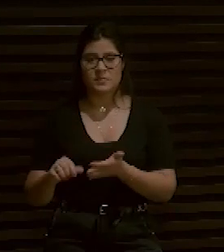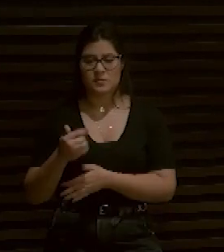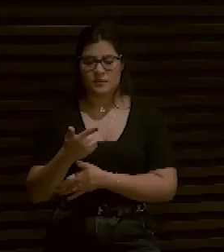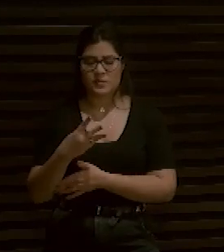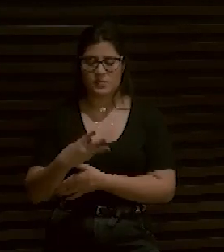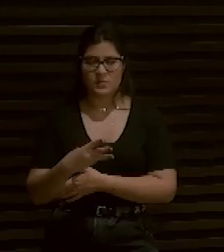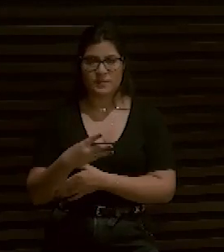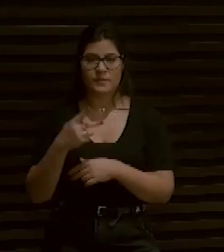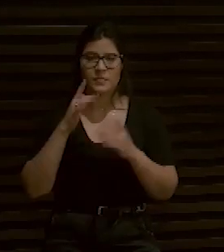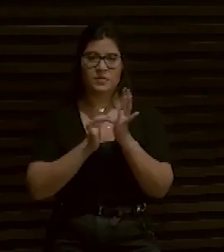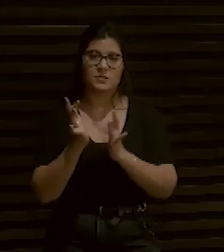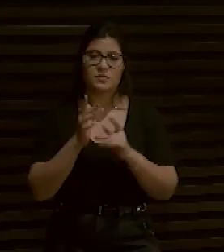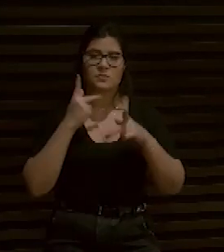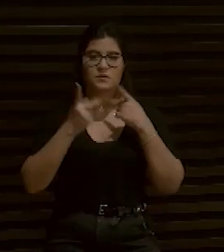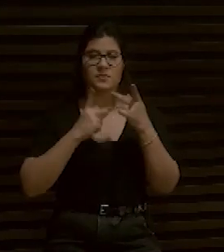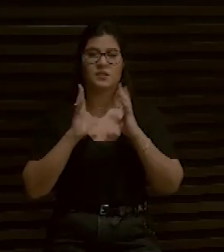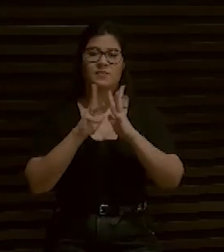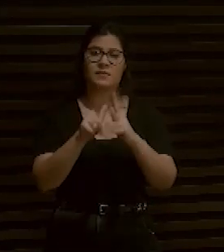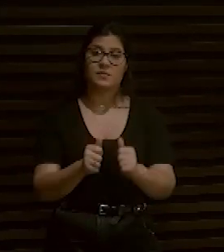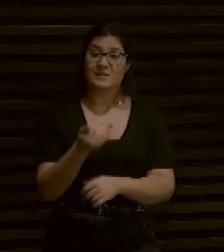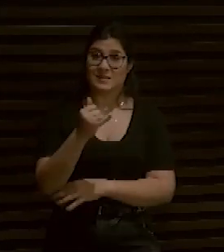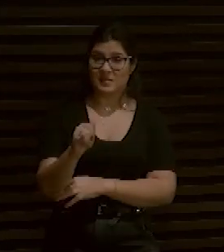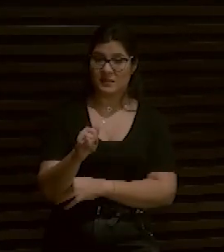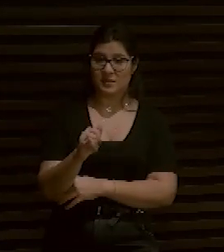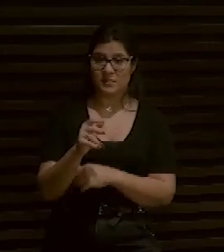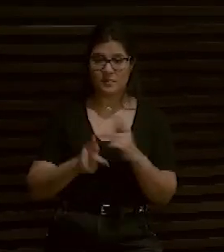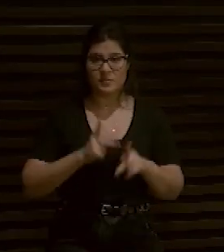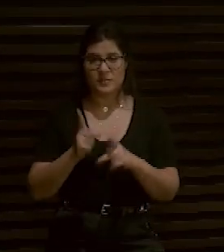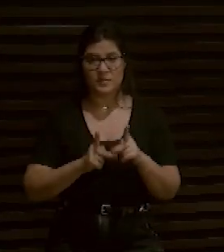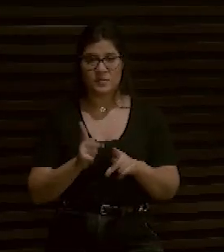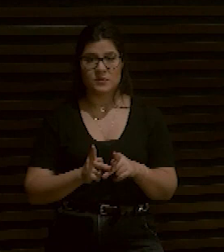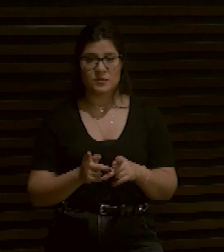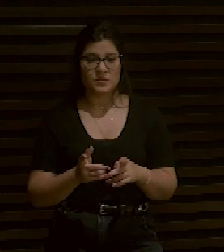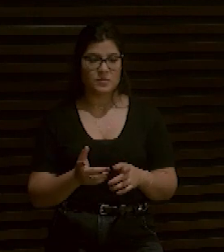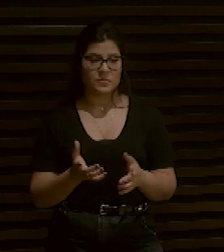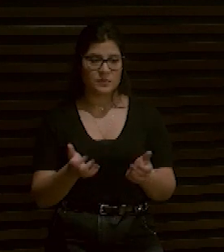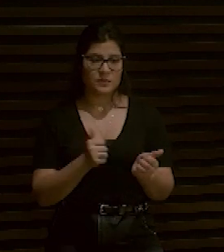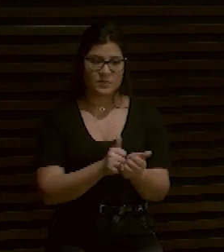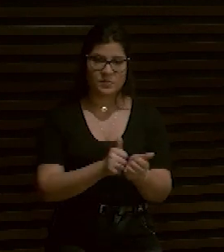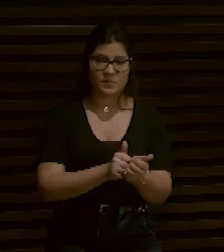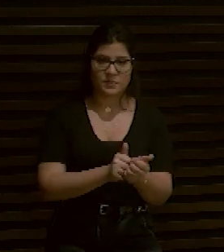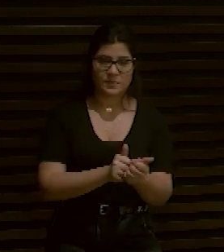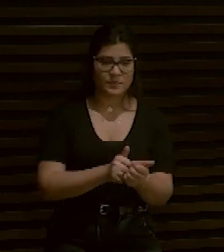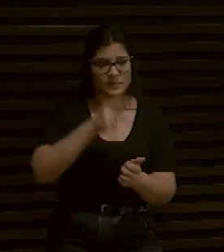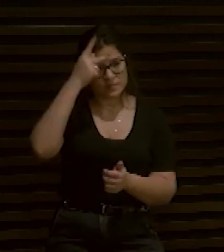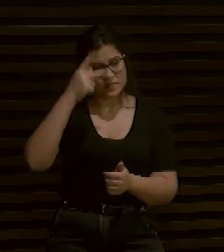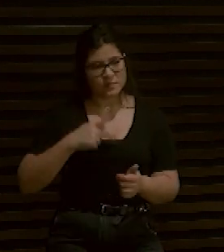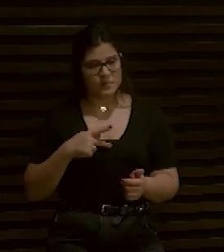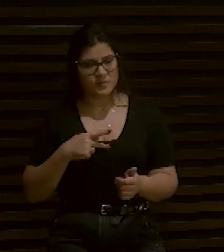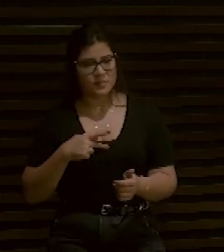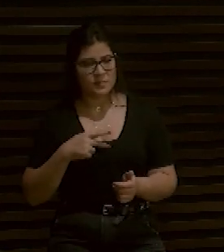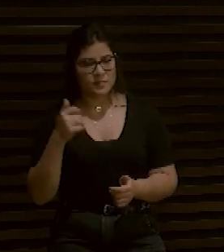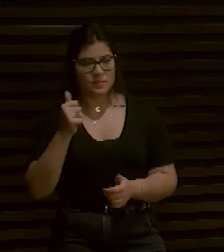Jesus dizia a todos: se alguém quer vir após mim, a si mesmo se negue dia a dia, tome essa cruz